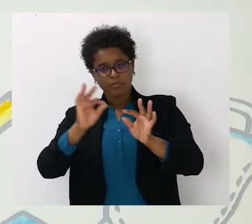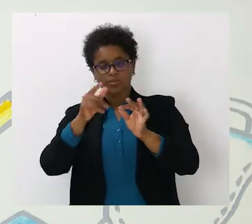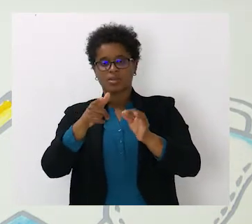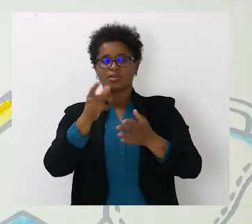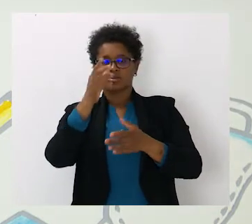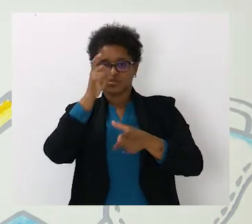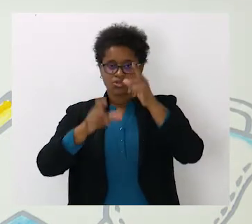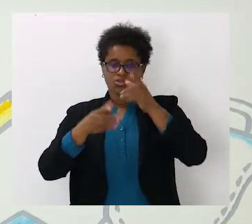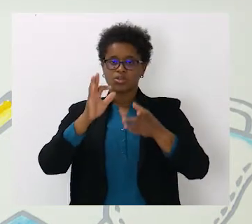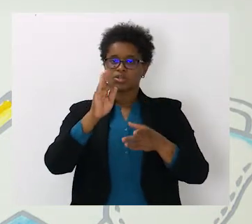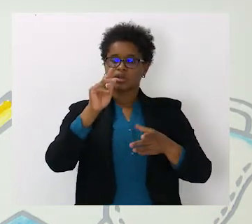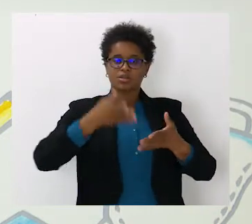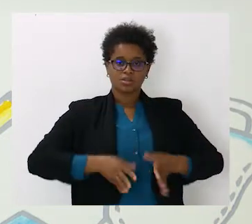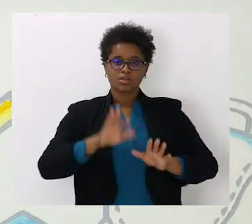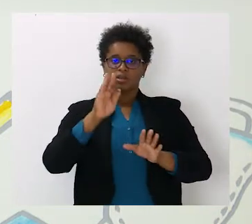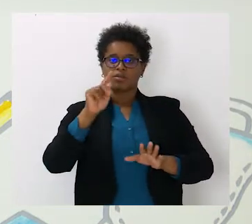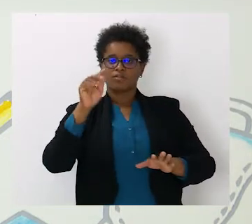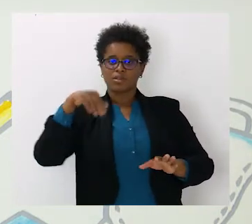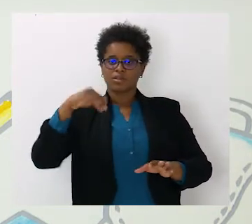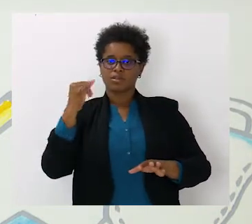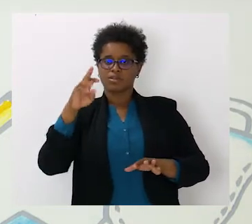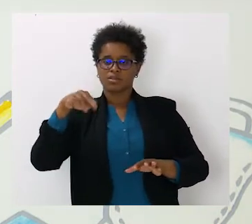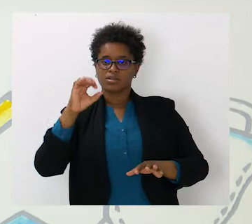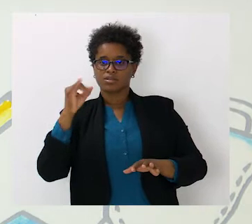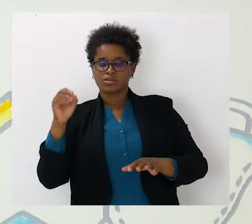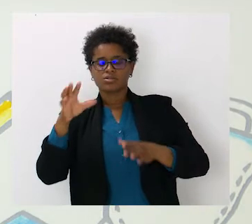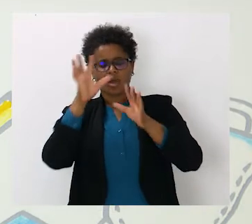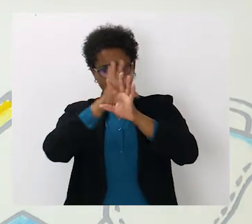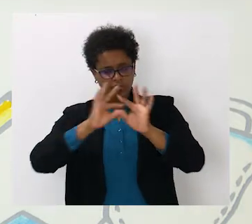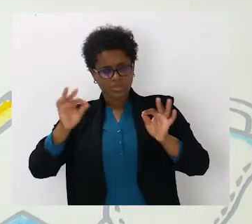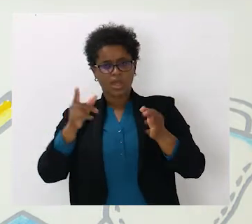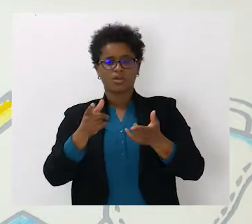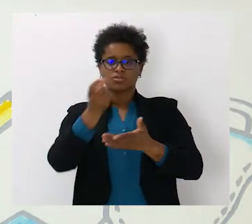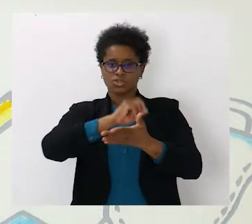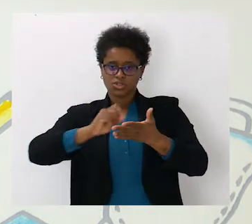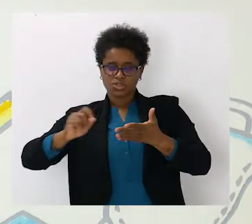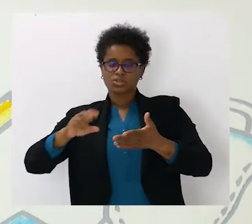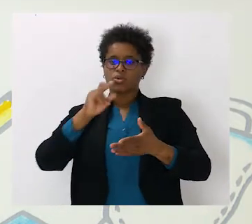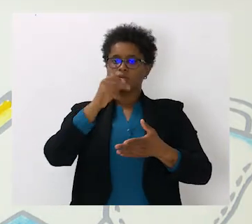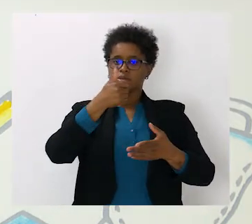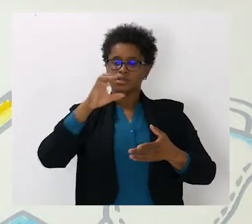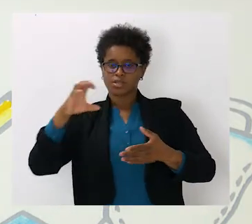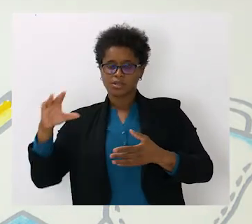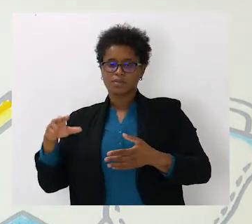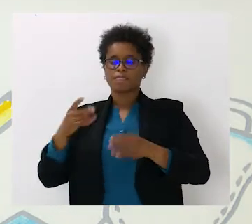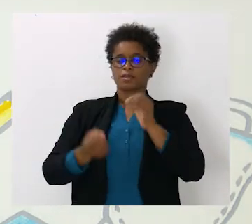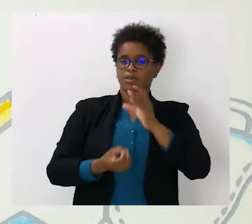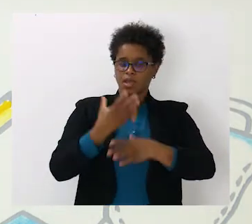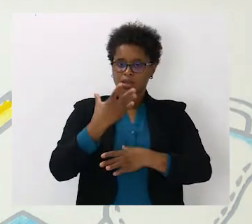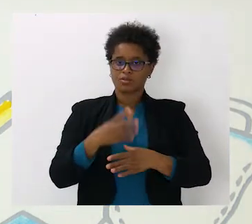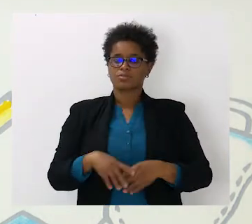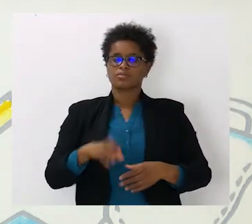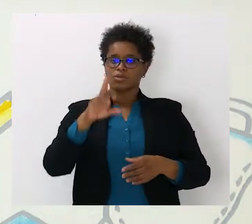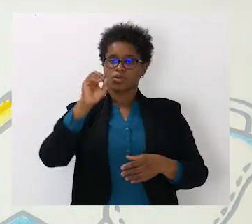Os fenícios aperfeiçoaram a escrita e o alfabeto